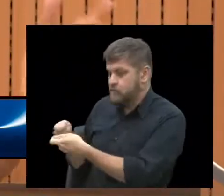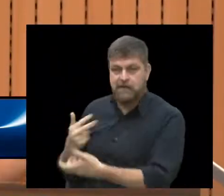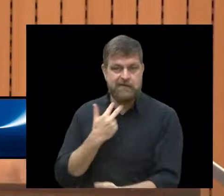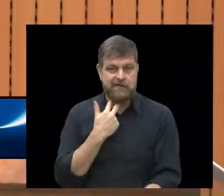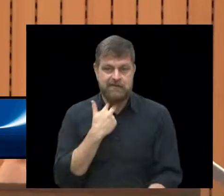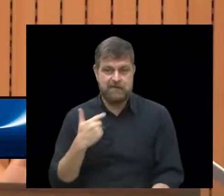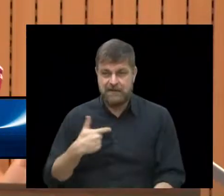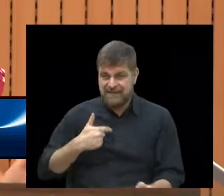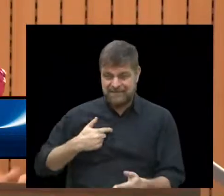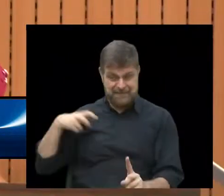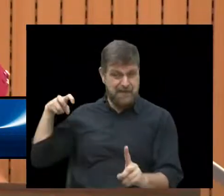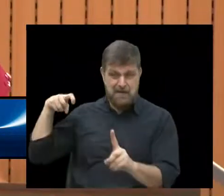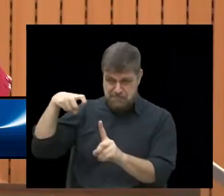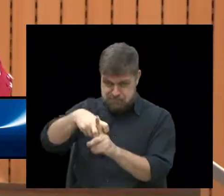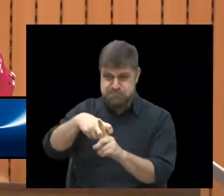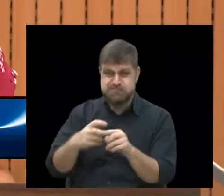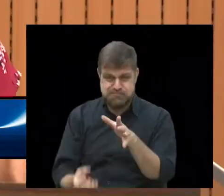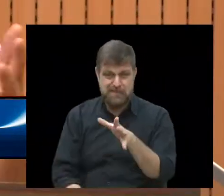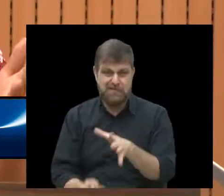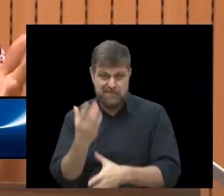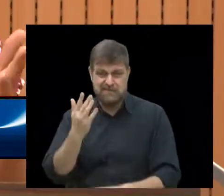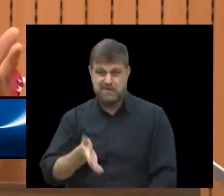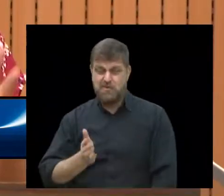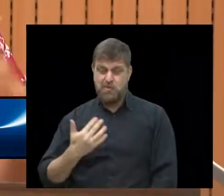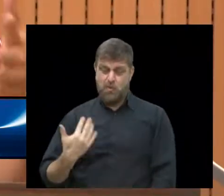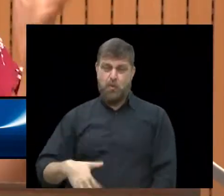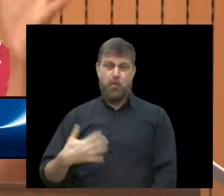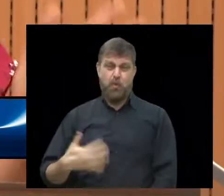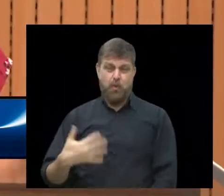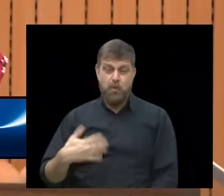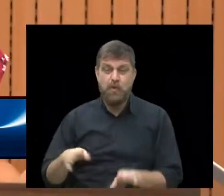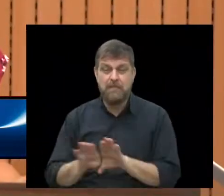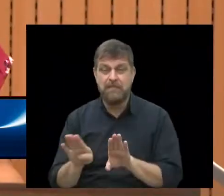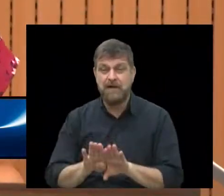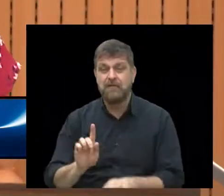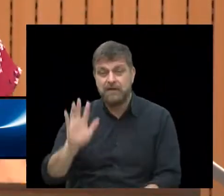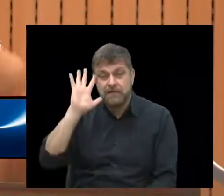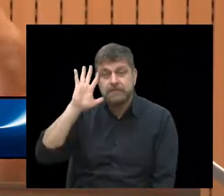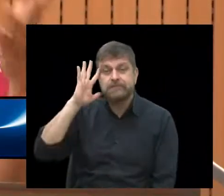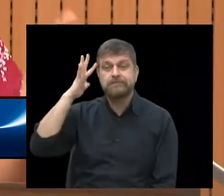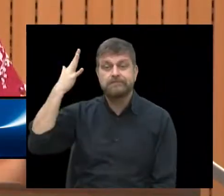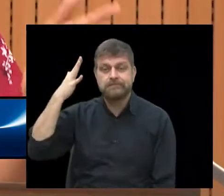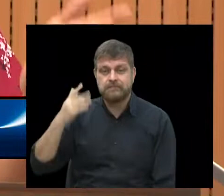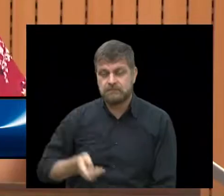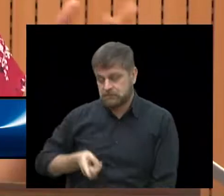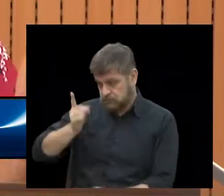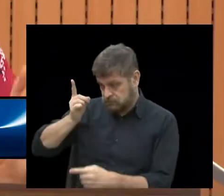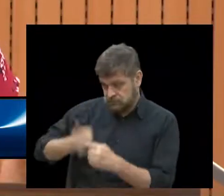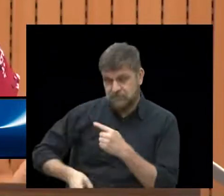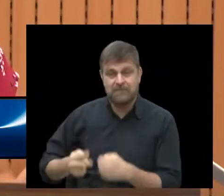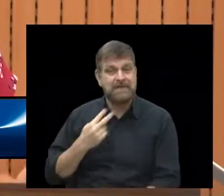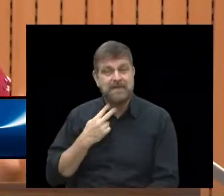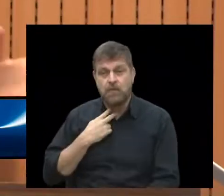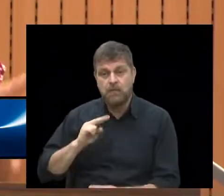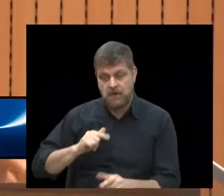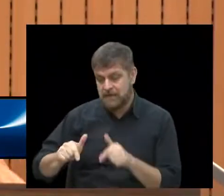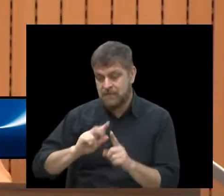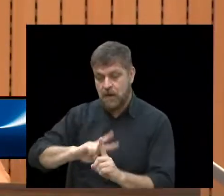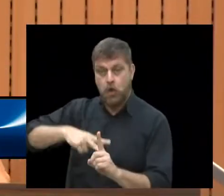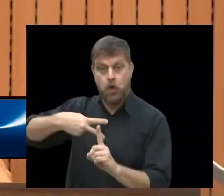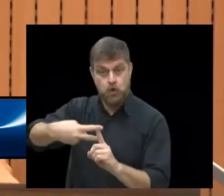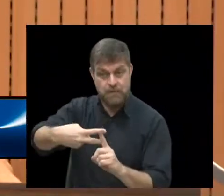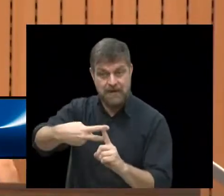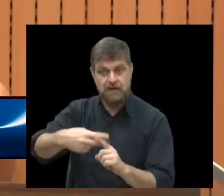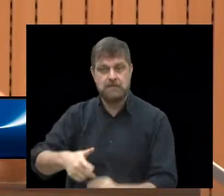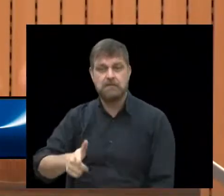gerou inúmeros acidentes, inclusive. Pois bem, mas diante da decisão do impedimento dessa dupla função, qual foi a